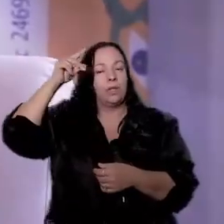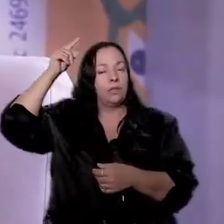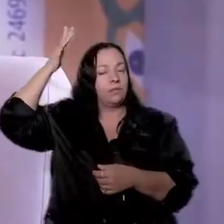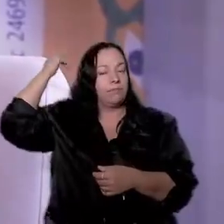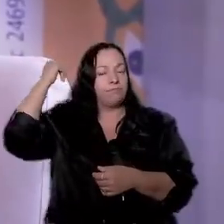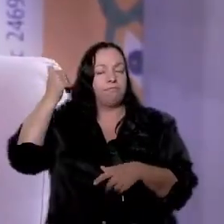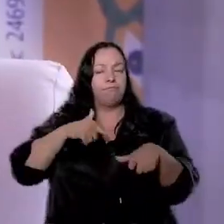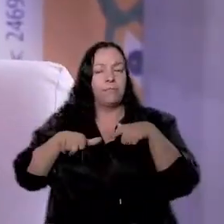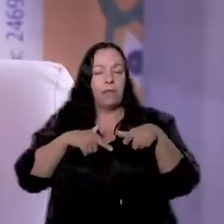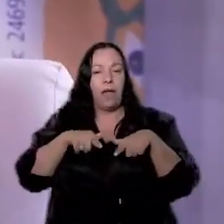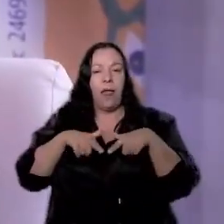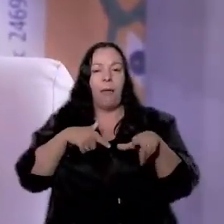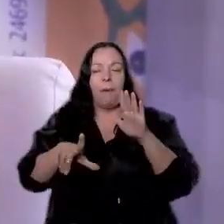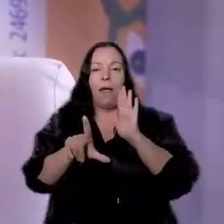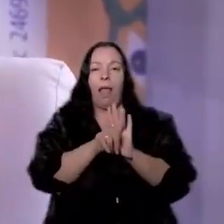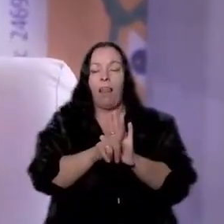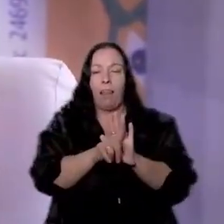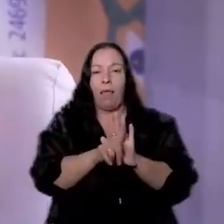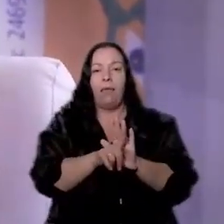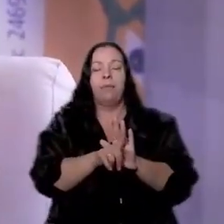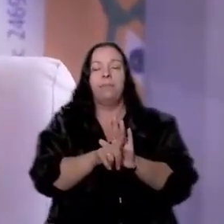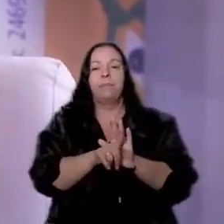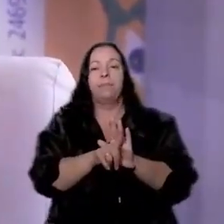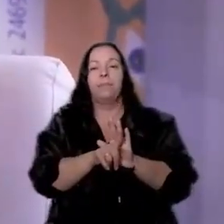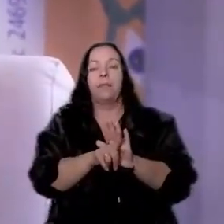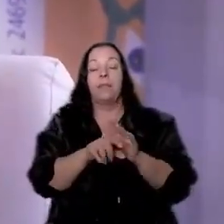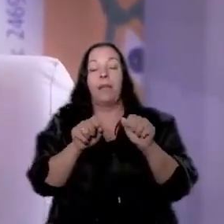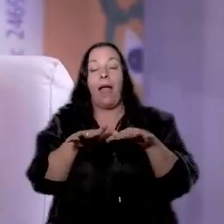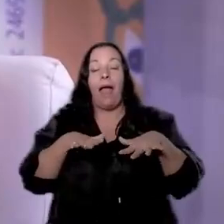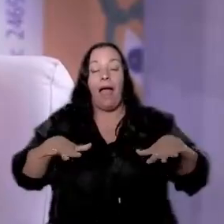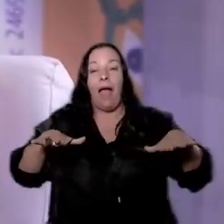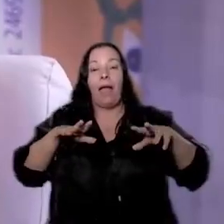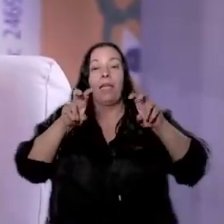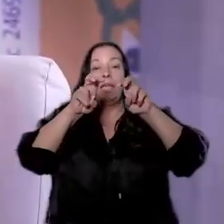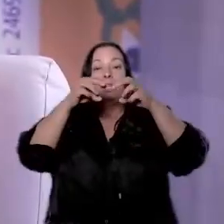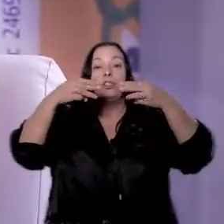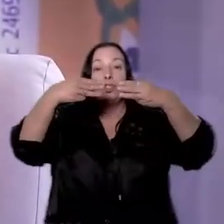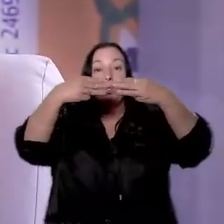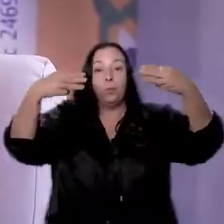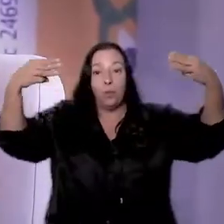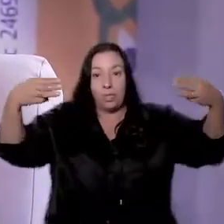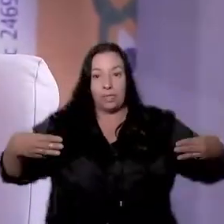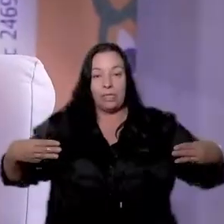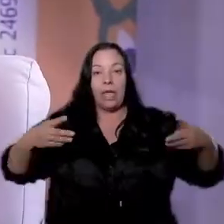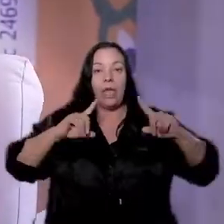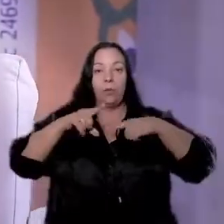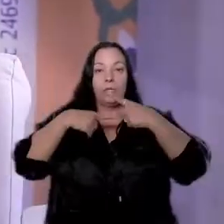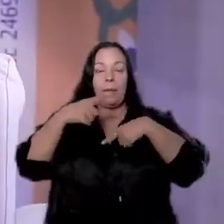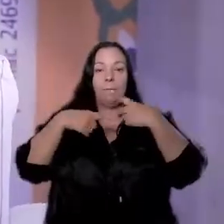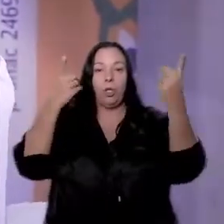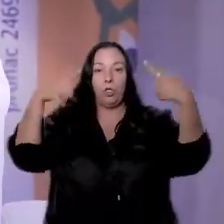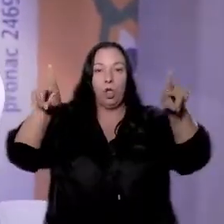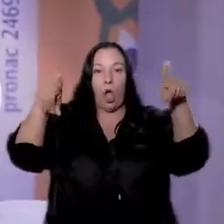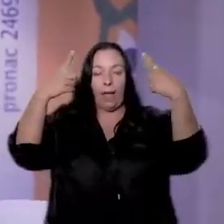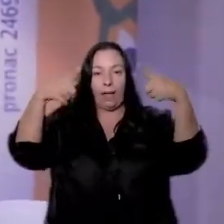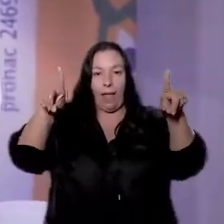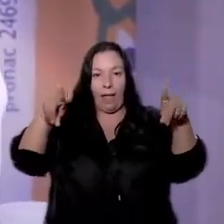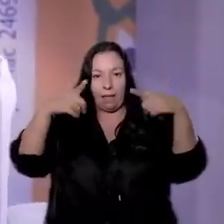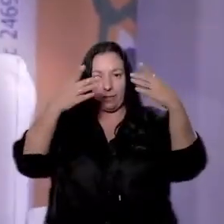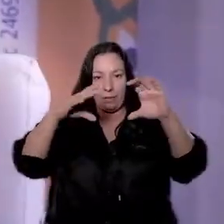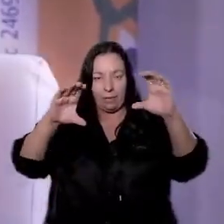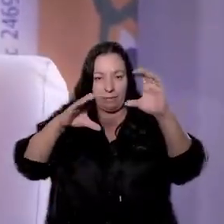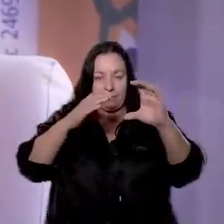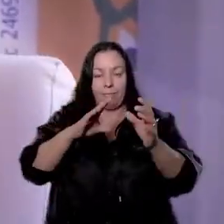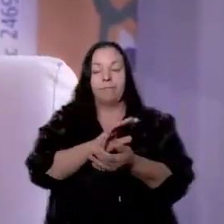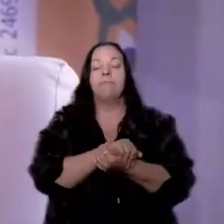lei. Eu comecei em instituição grande, eu venho da área de museu, de instituição cultural, depois orquestra, ainda dou consultoria